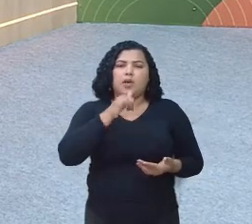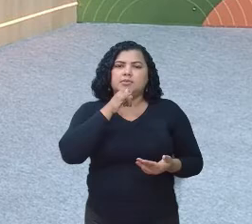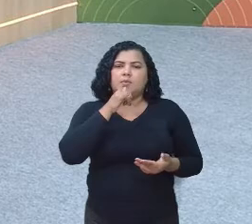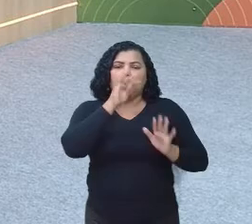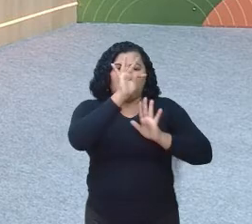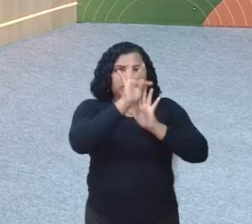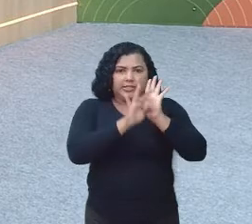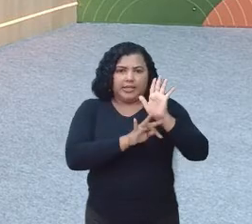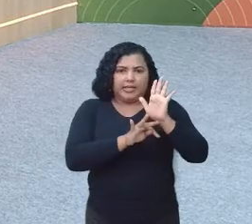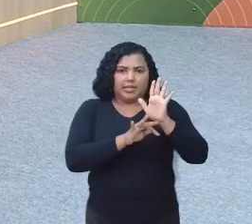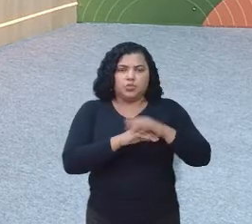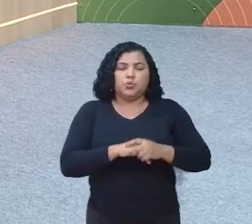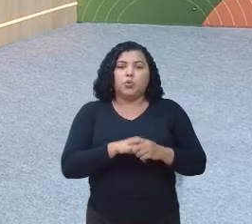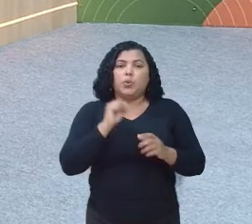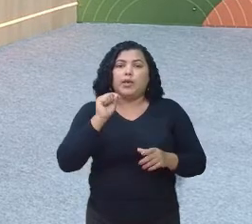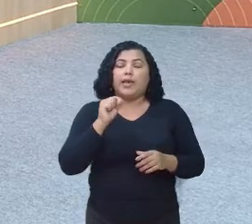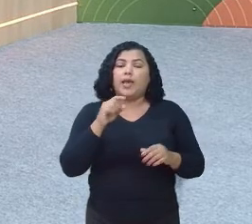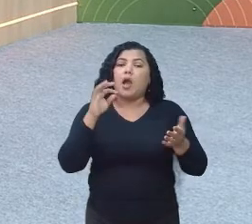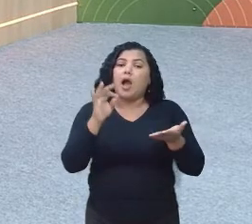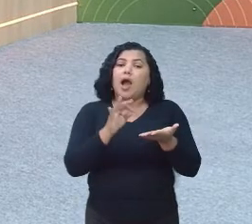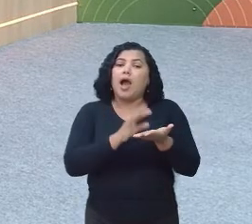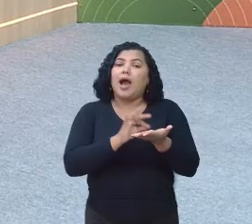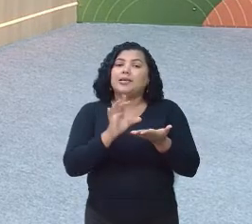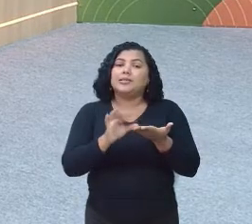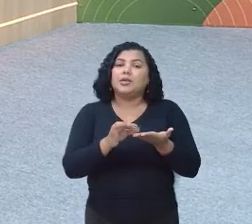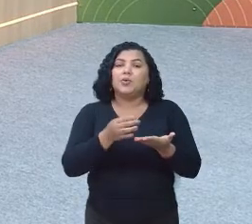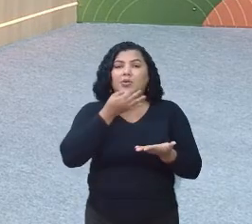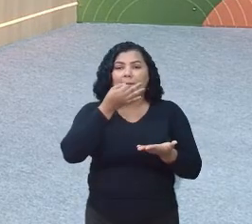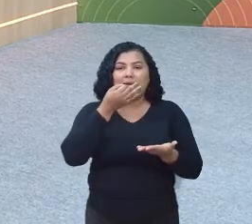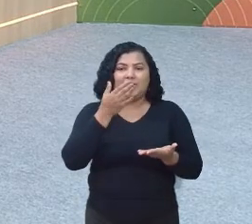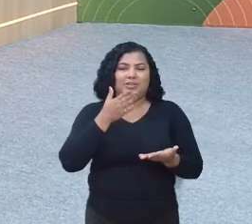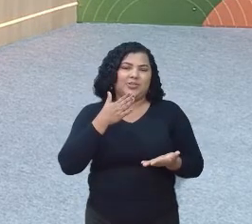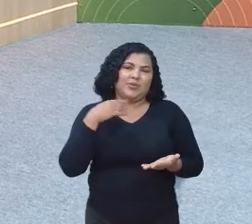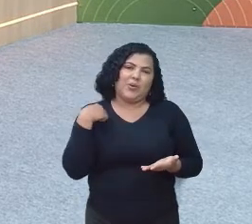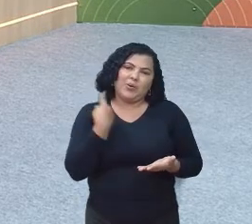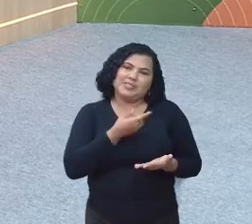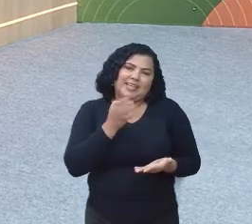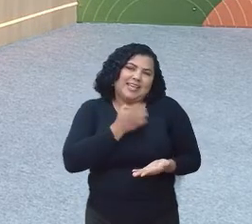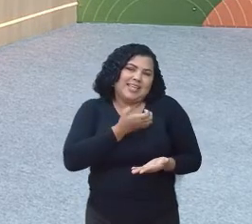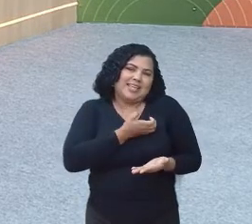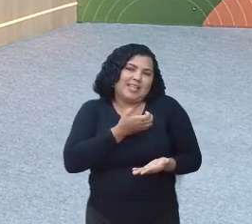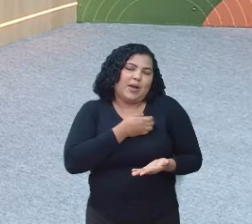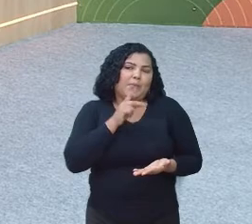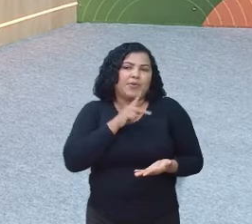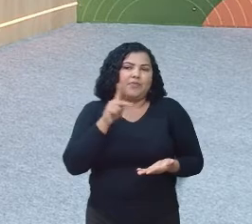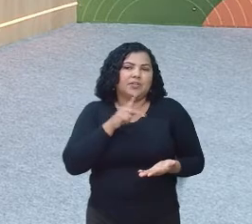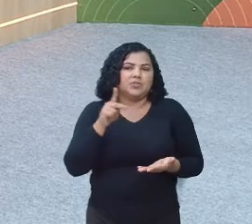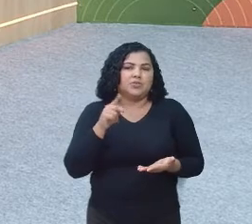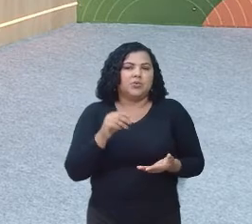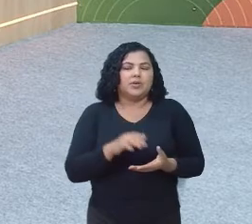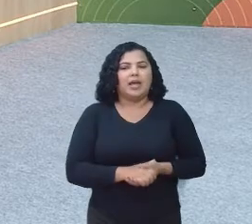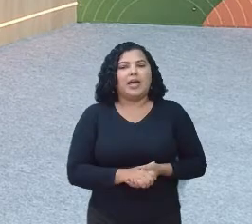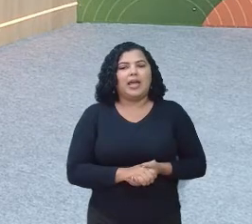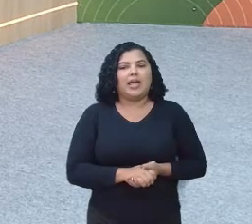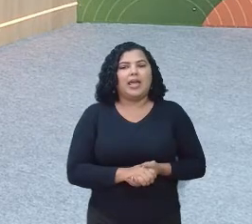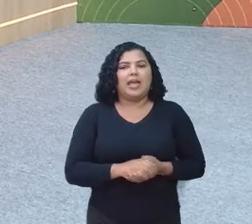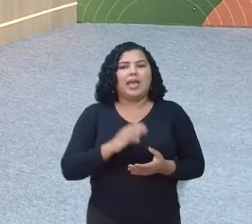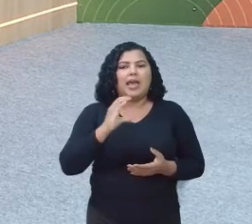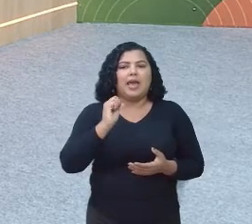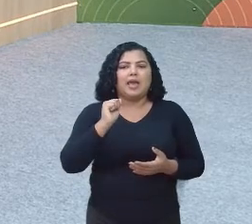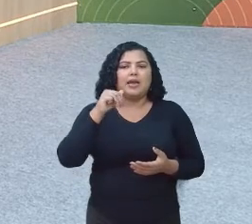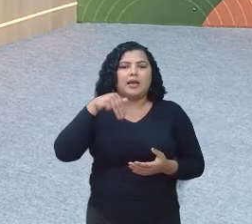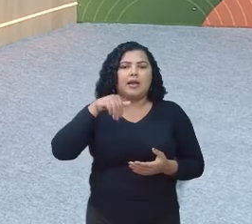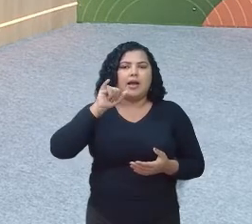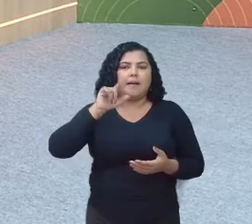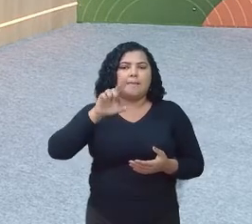um texto de artigo de opinião, que é da nossa querida professora, né, da Camille Borba. Ela escreveu esse textinho aqui sobre a